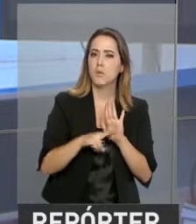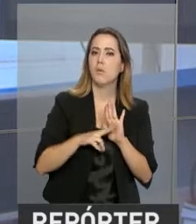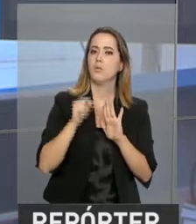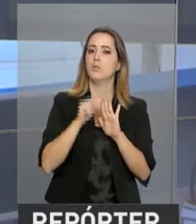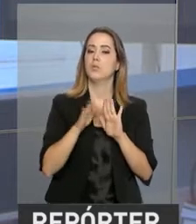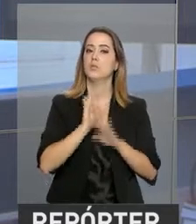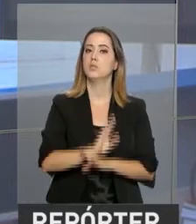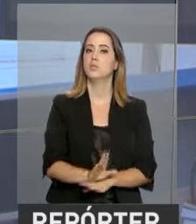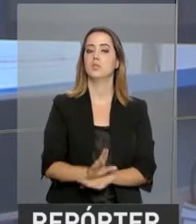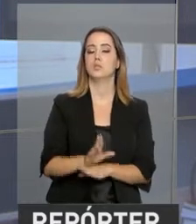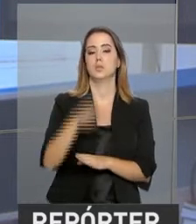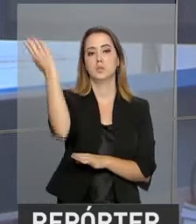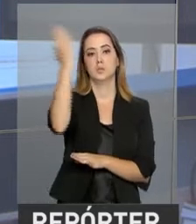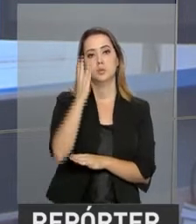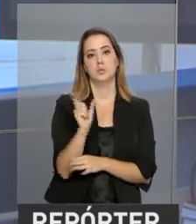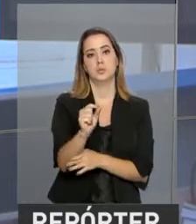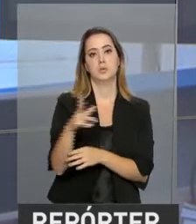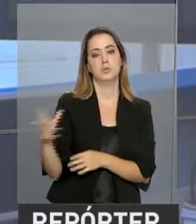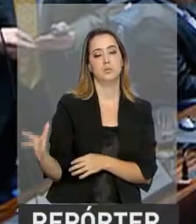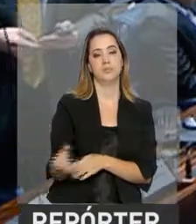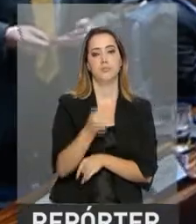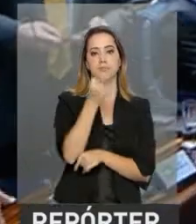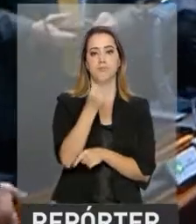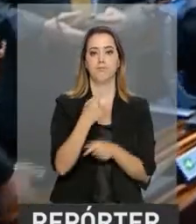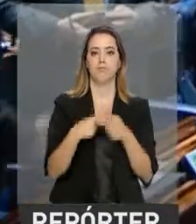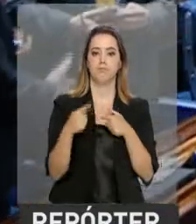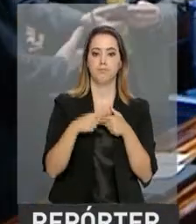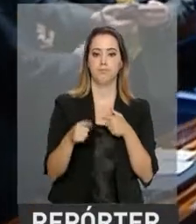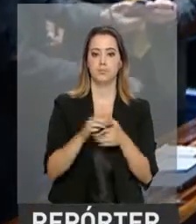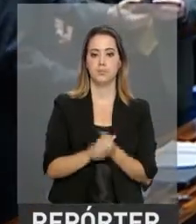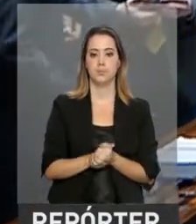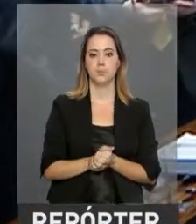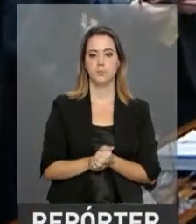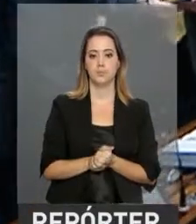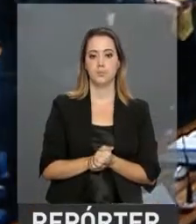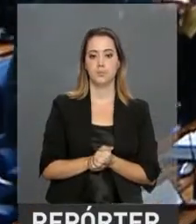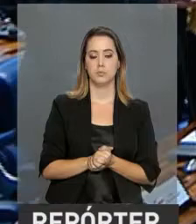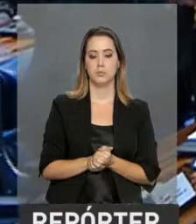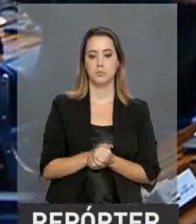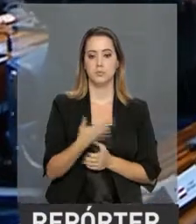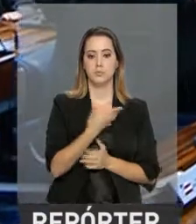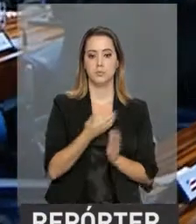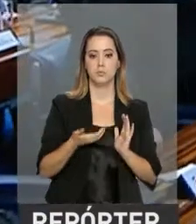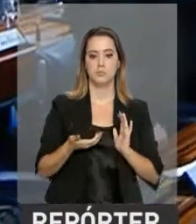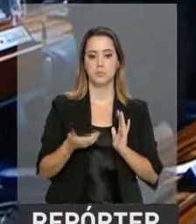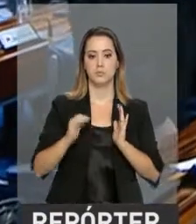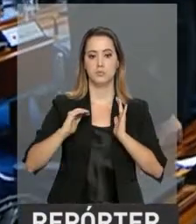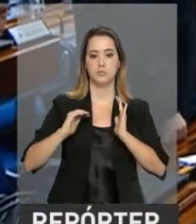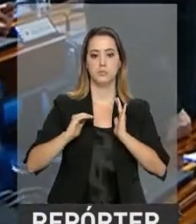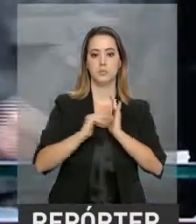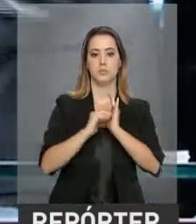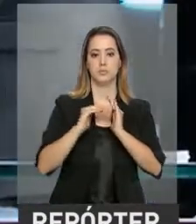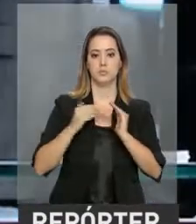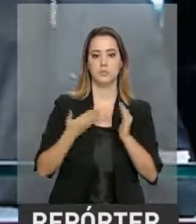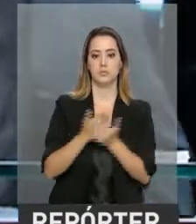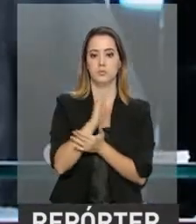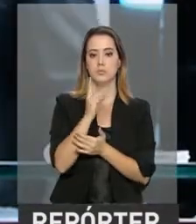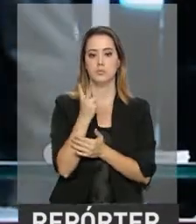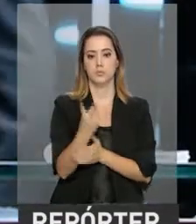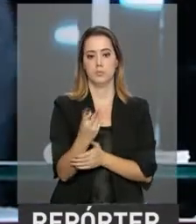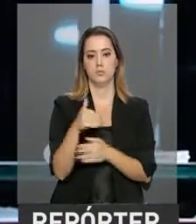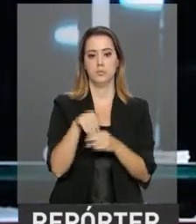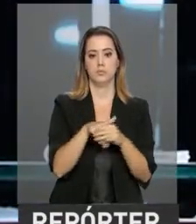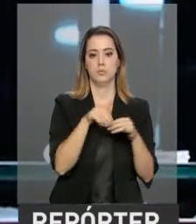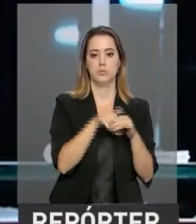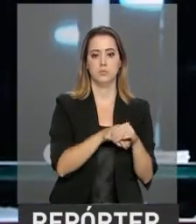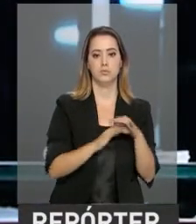ajudar o país a sair da recessão e volta fim o senado aprovou em segundo turno a proposta que estabelece um teto